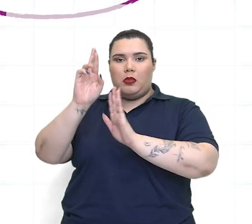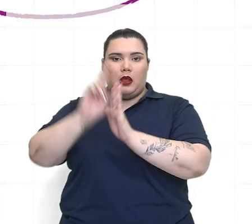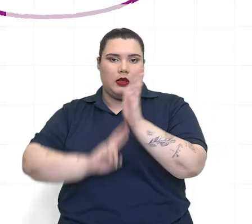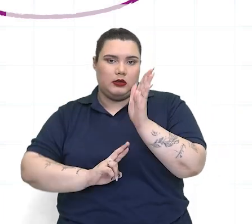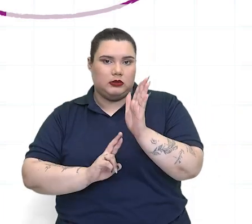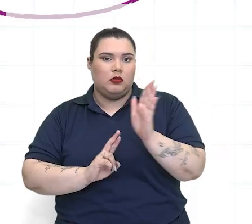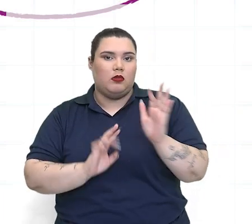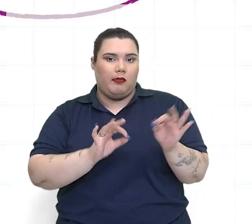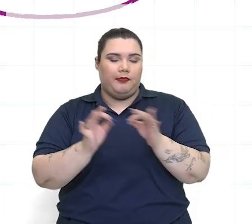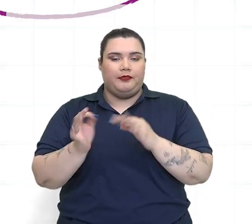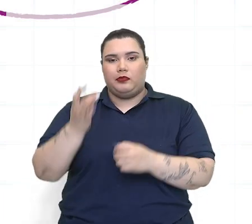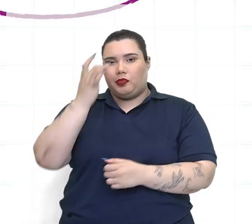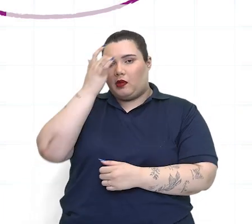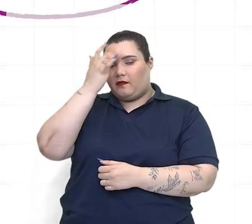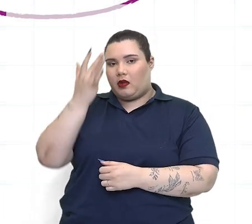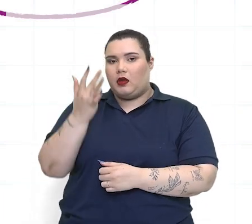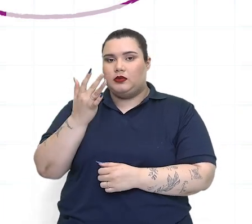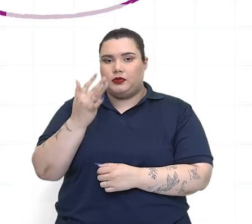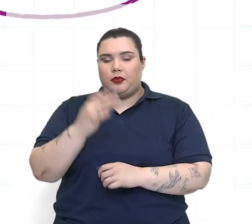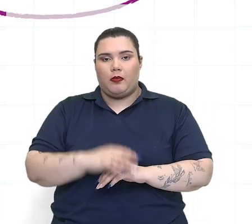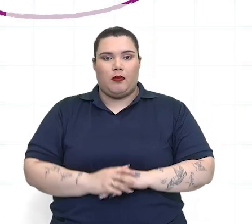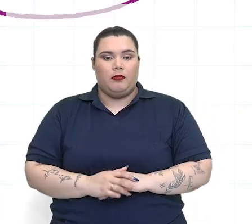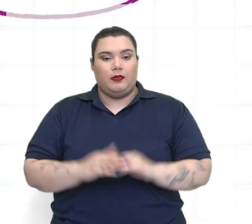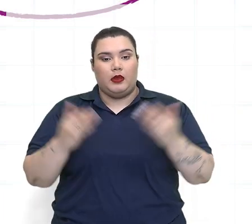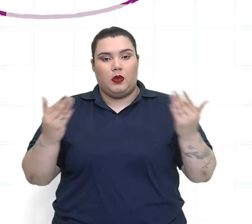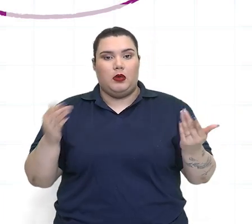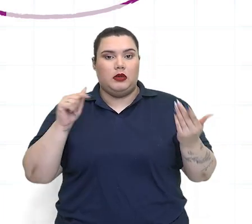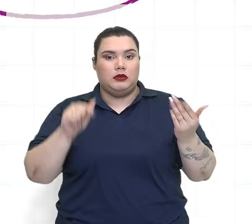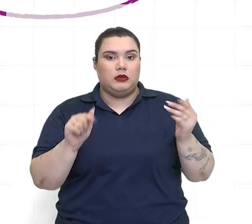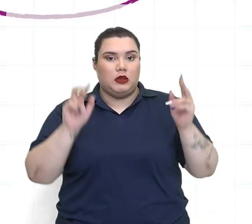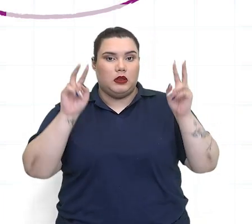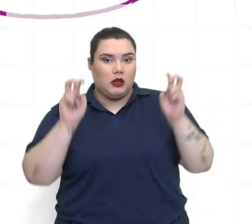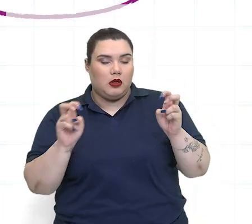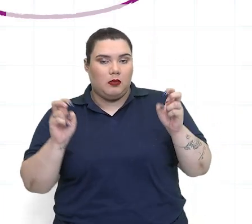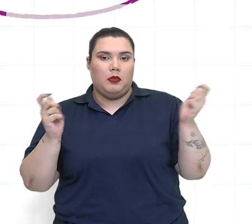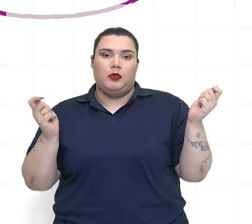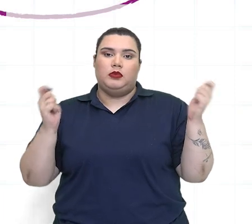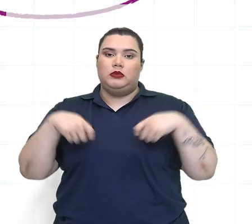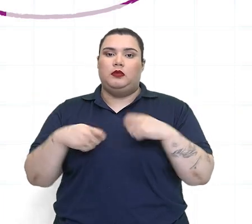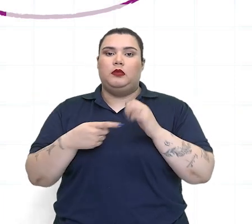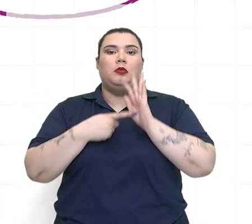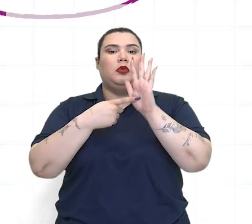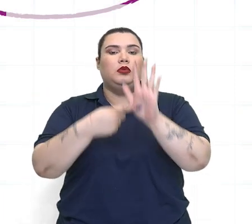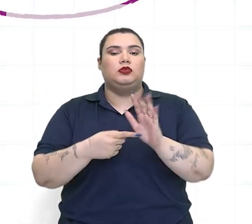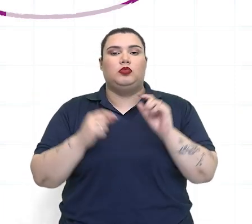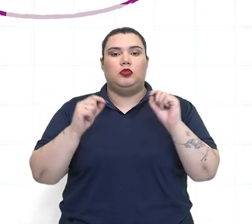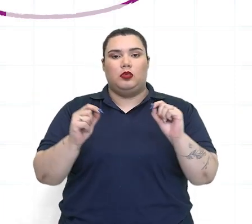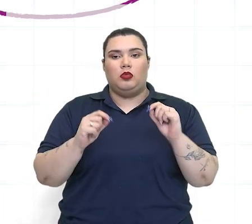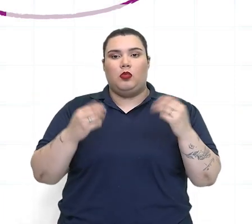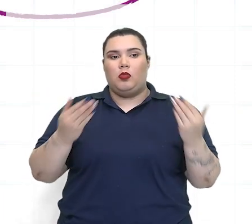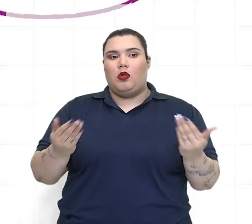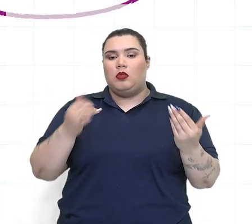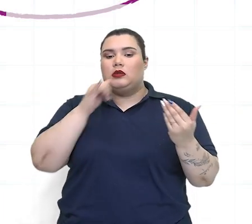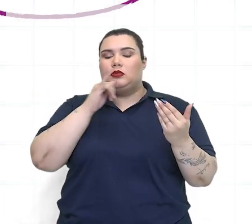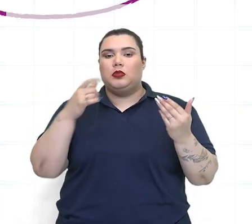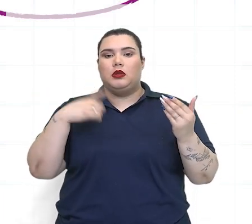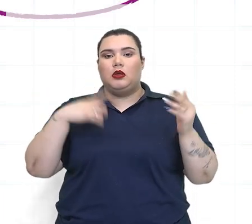temática, ficaria mais fácil. E dentro dessa temática, você ainda pode escolher um